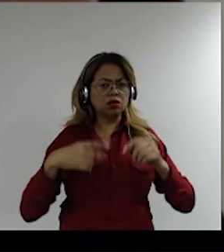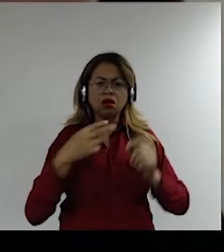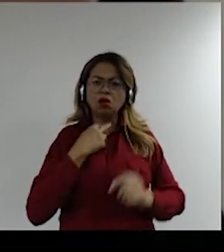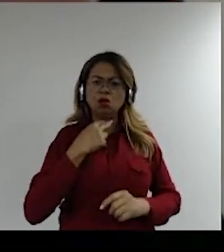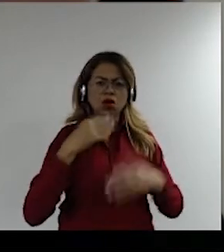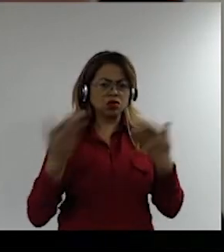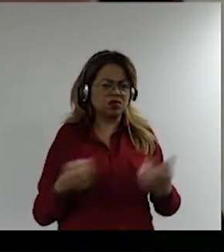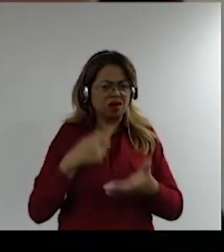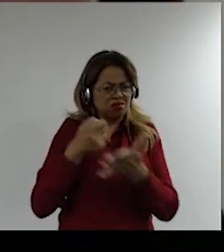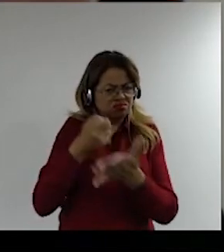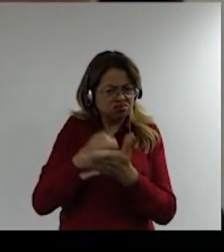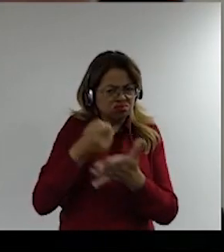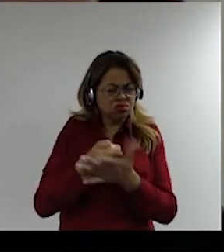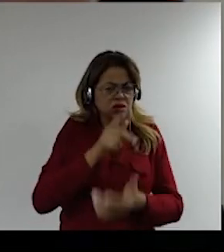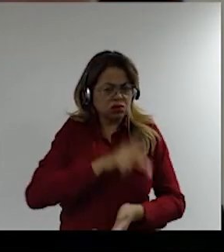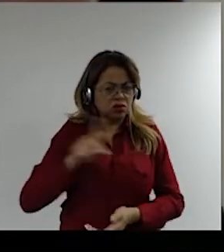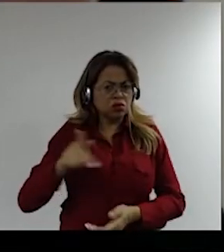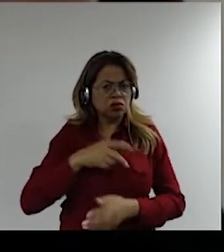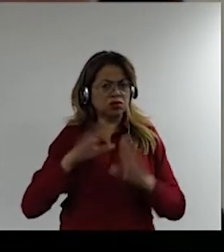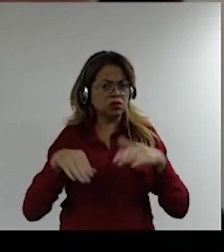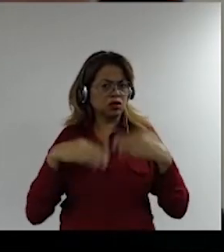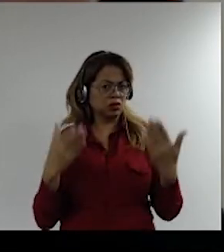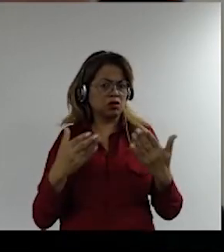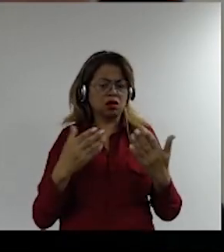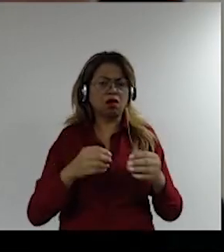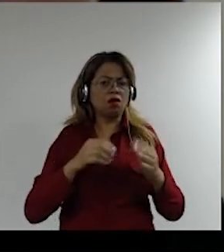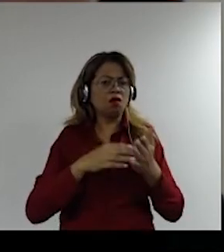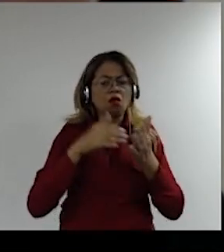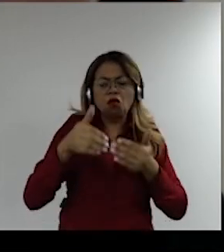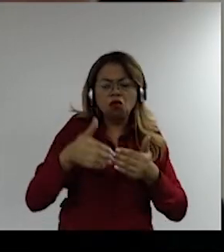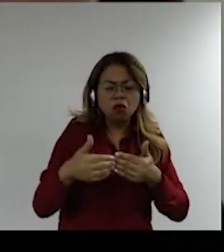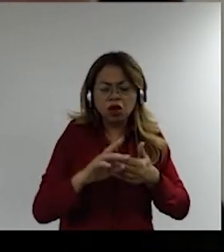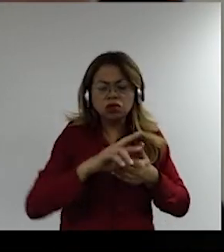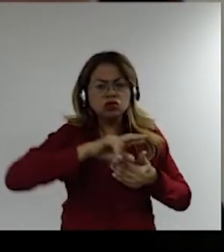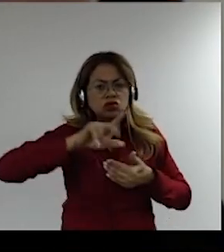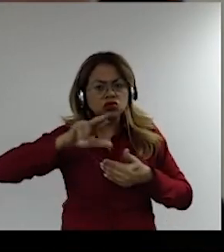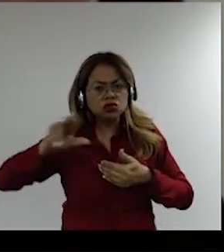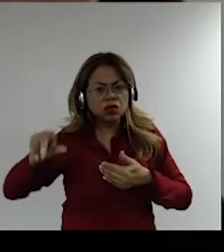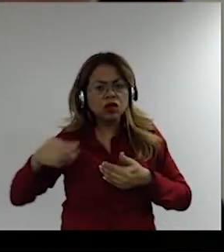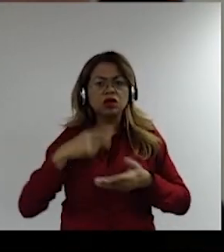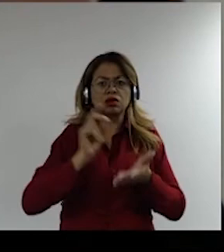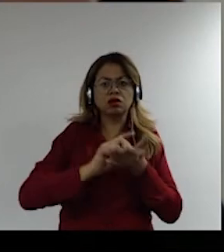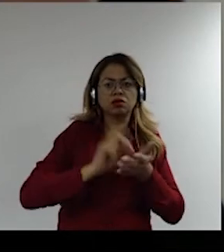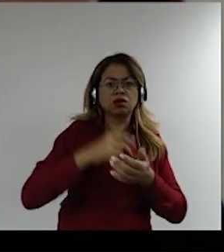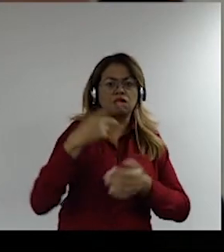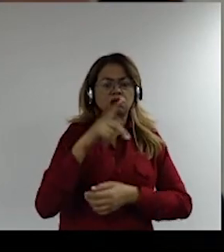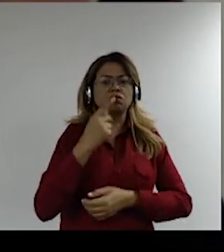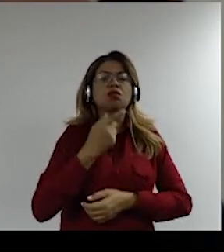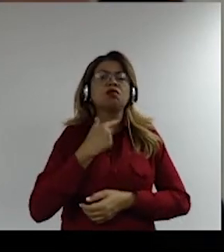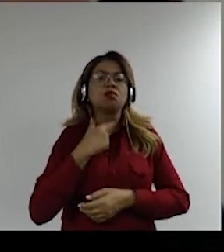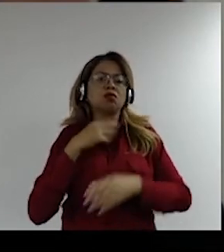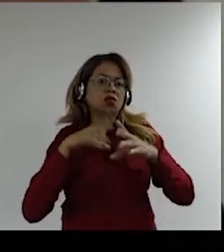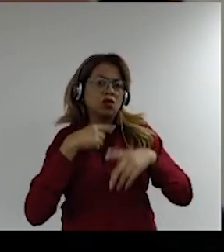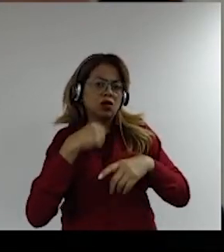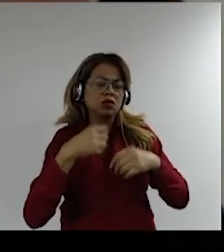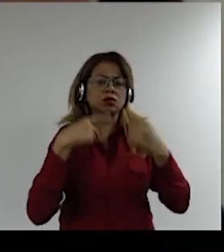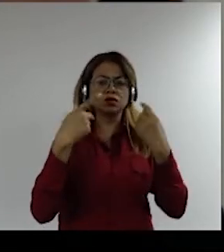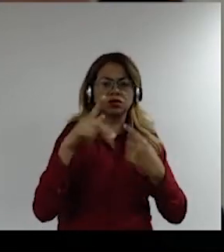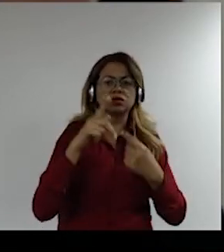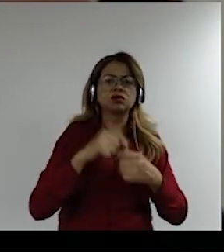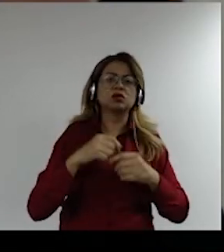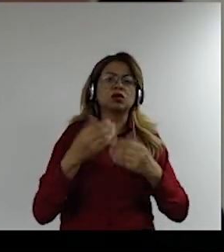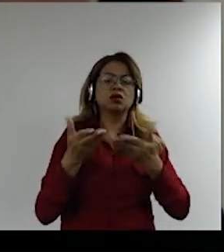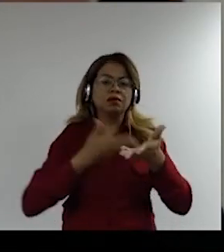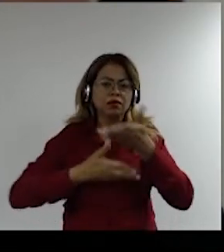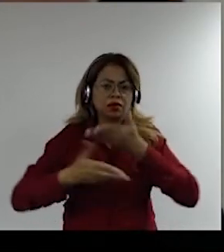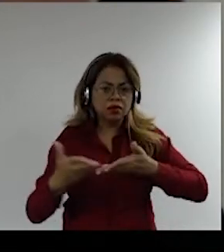do professor que tenha uma remuneração aquém da realidade da sua vocação, da sua interação com o aluno,